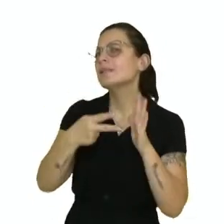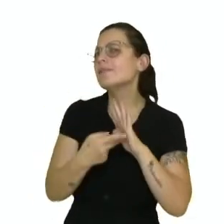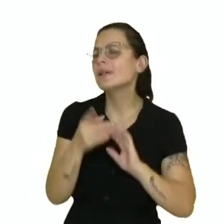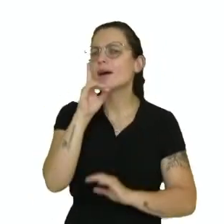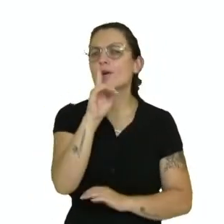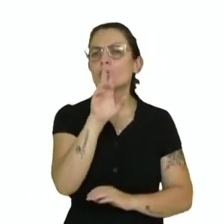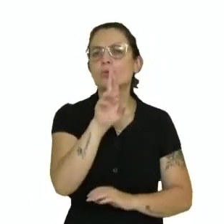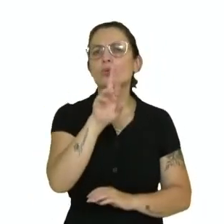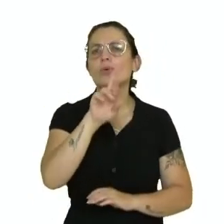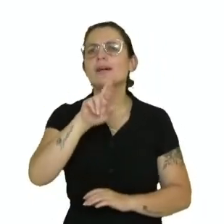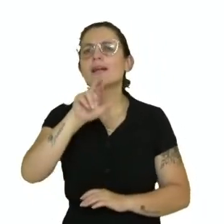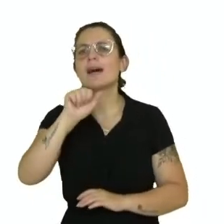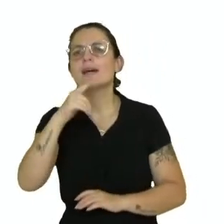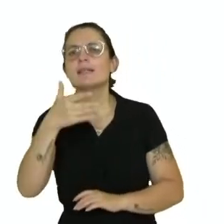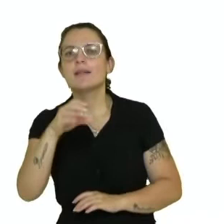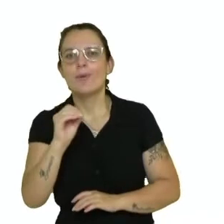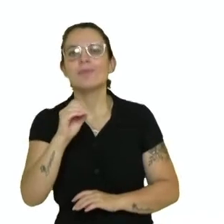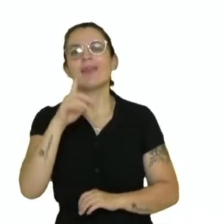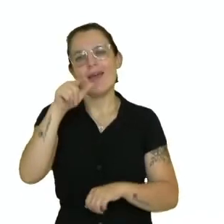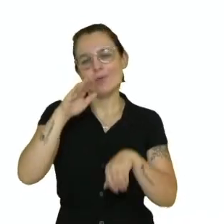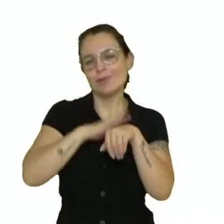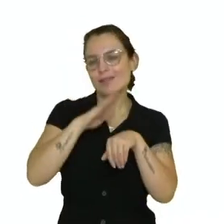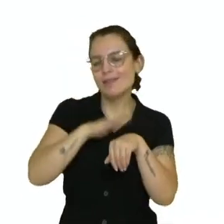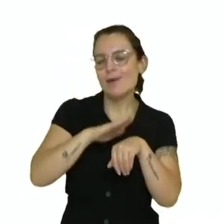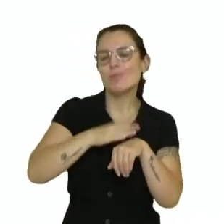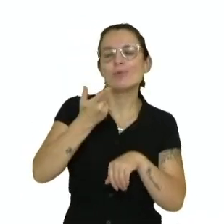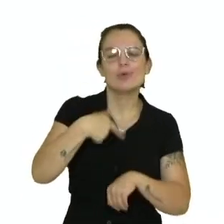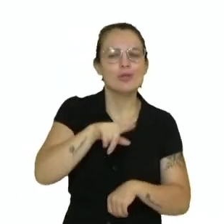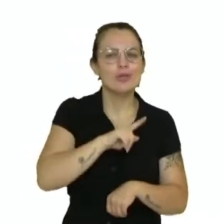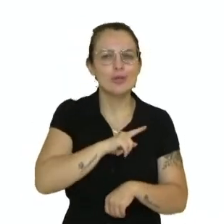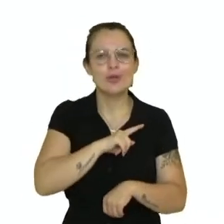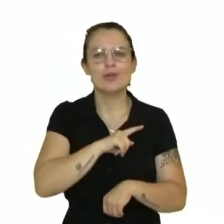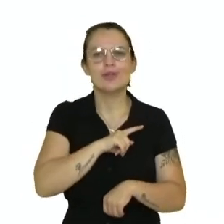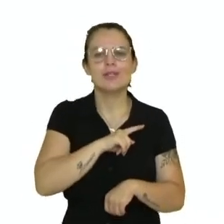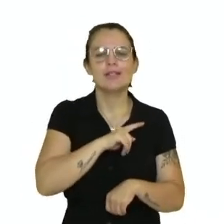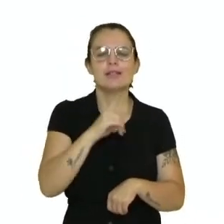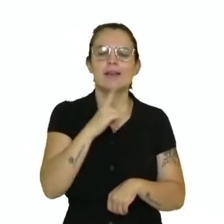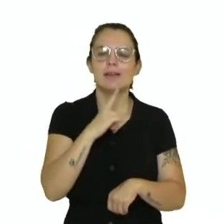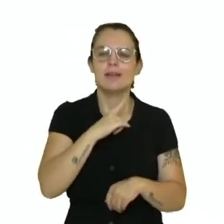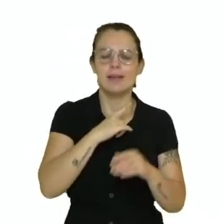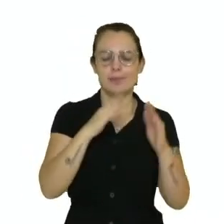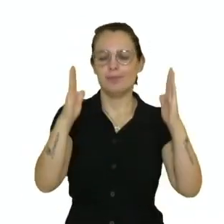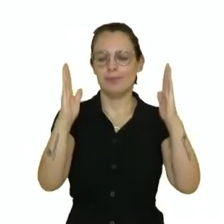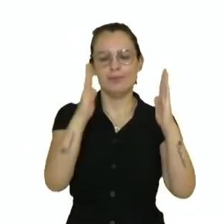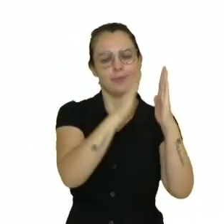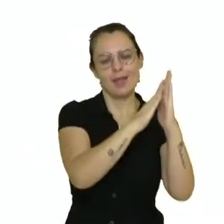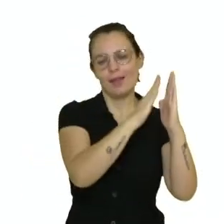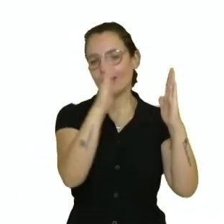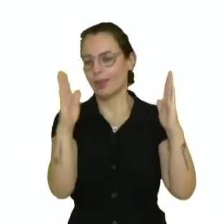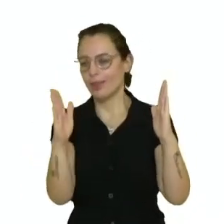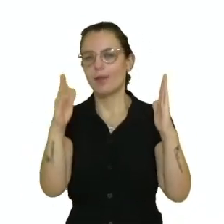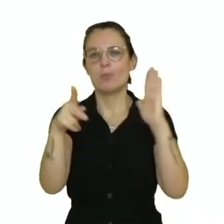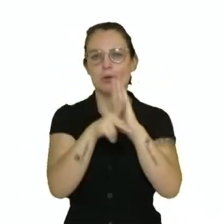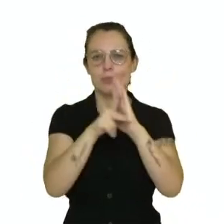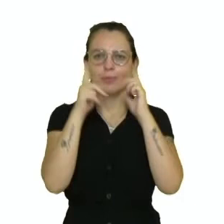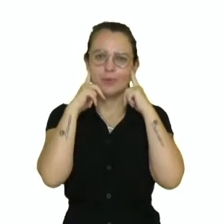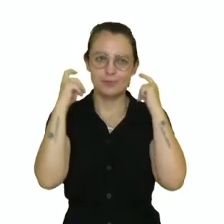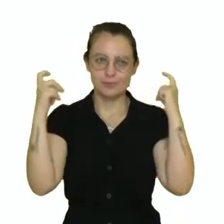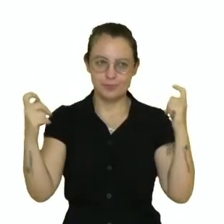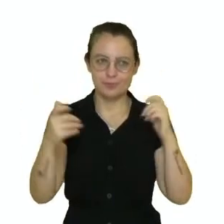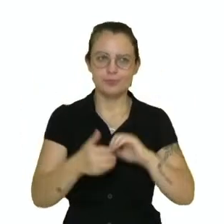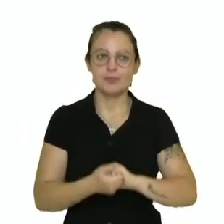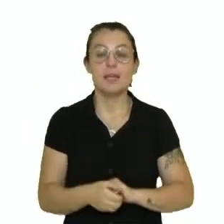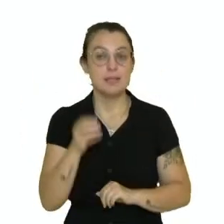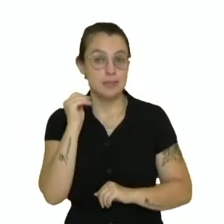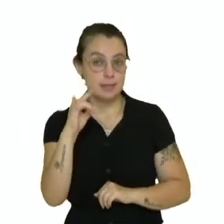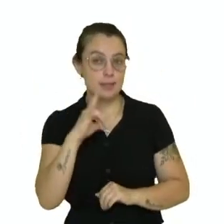A duração é o tempo que o som permanece em nossos ouvidos, isto é, se o som é curto, rápido ou longo, demorado, é a característica